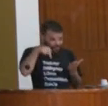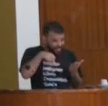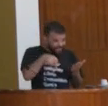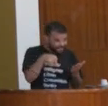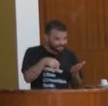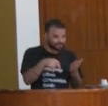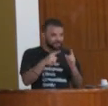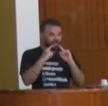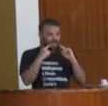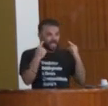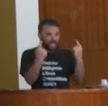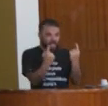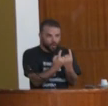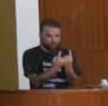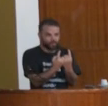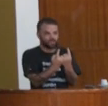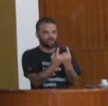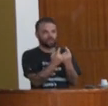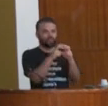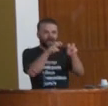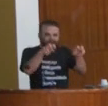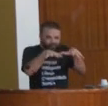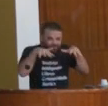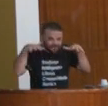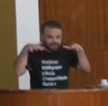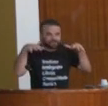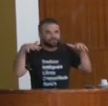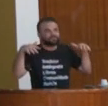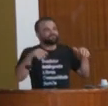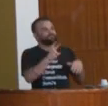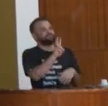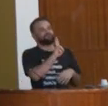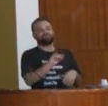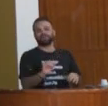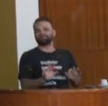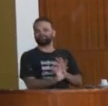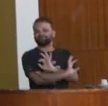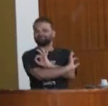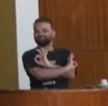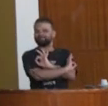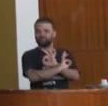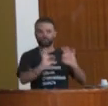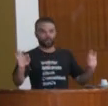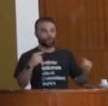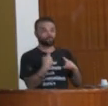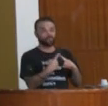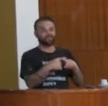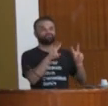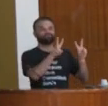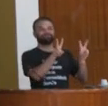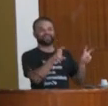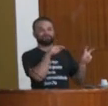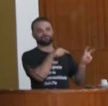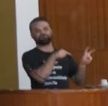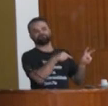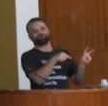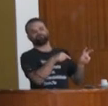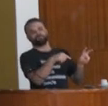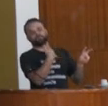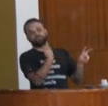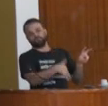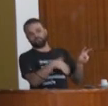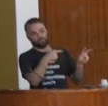reunião, uma audiência muito produtiva, em função do tema, né, um tema